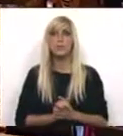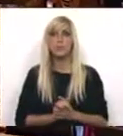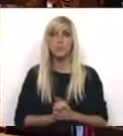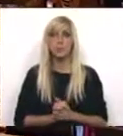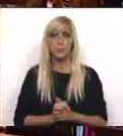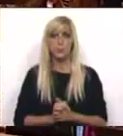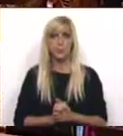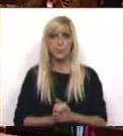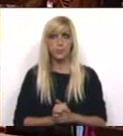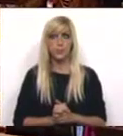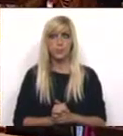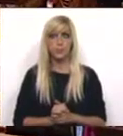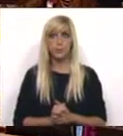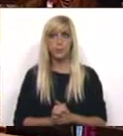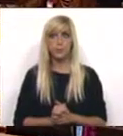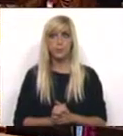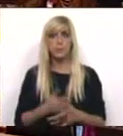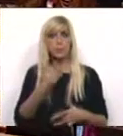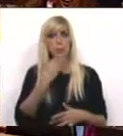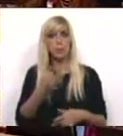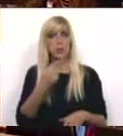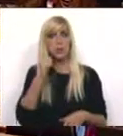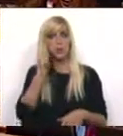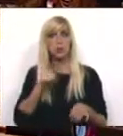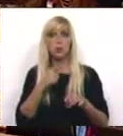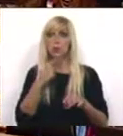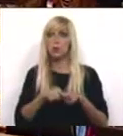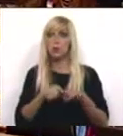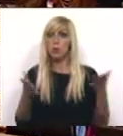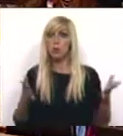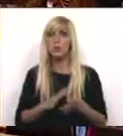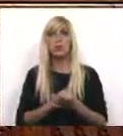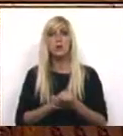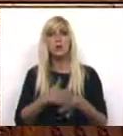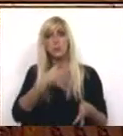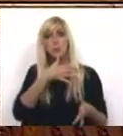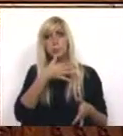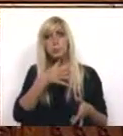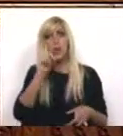Obrigado, Sr. Deputado. Tem a palavra